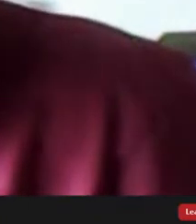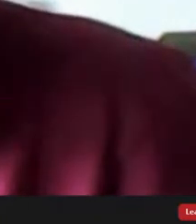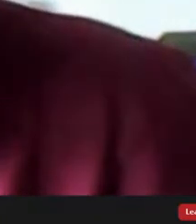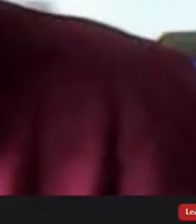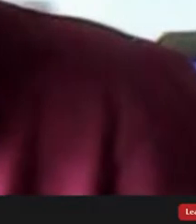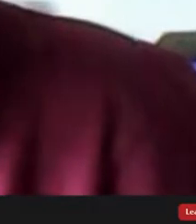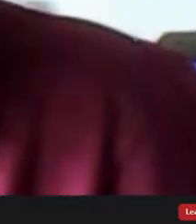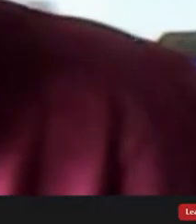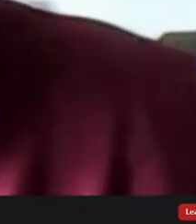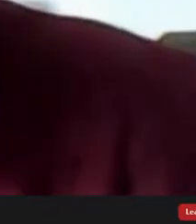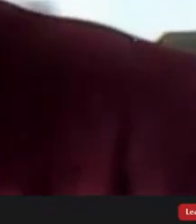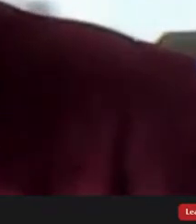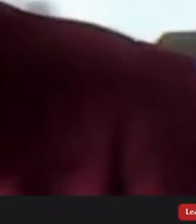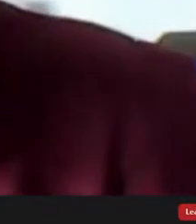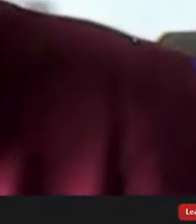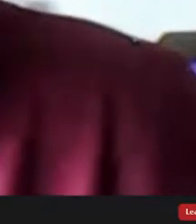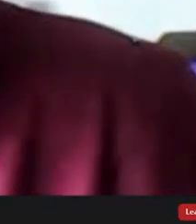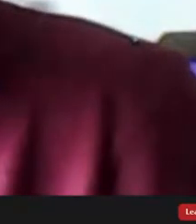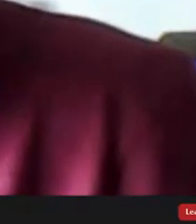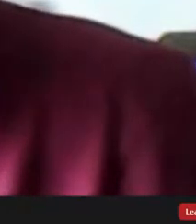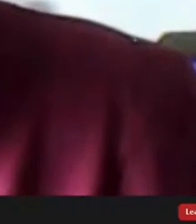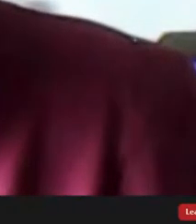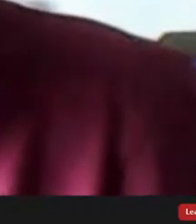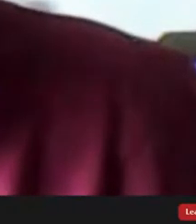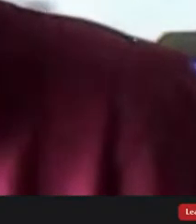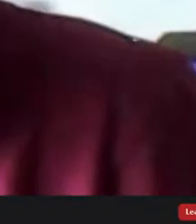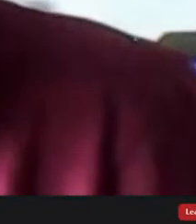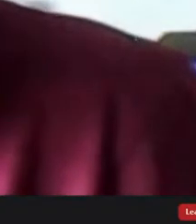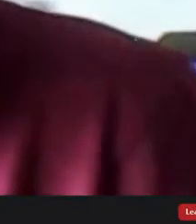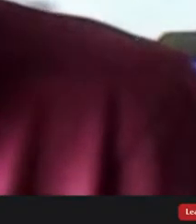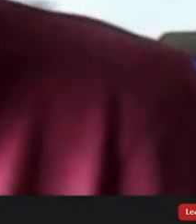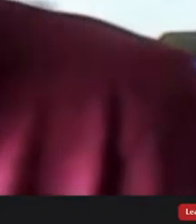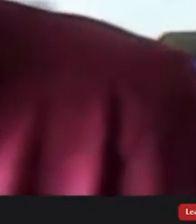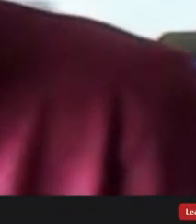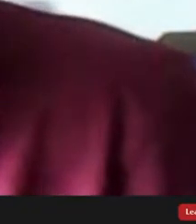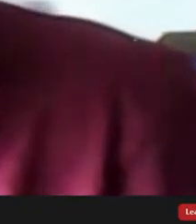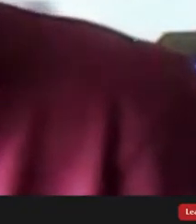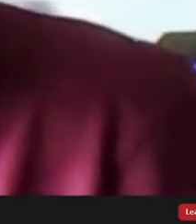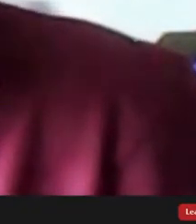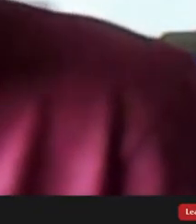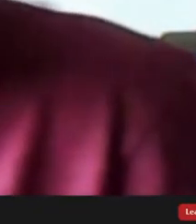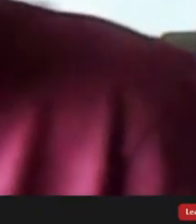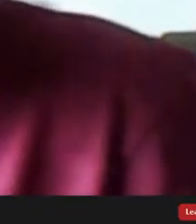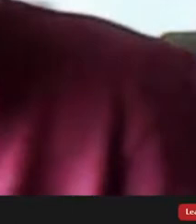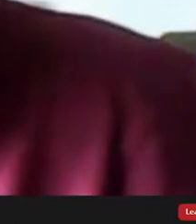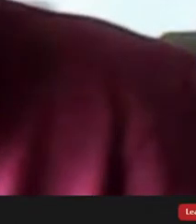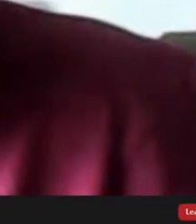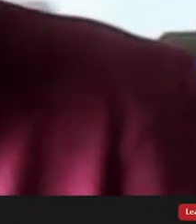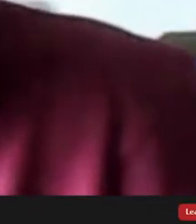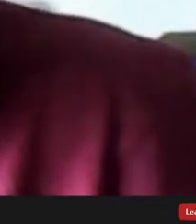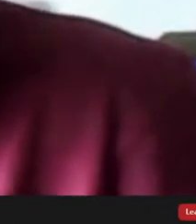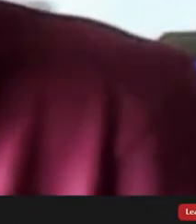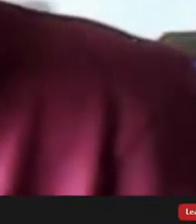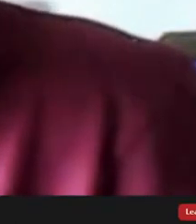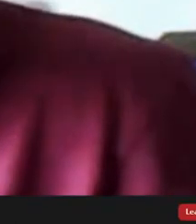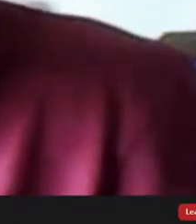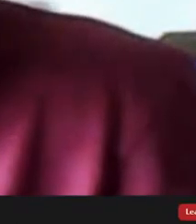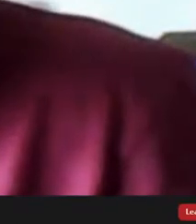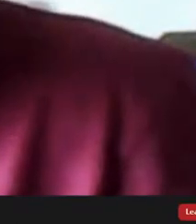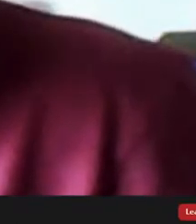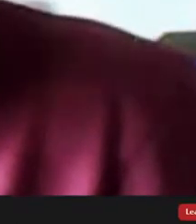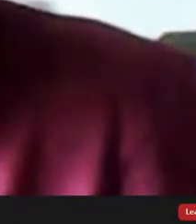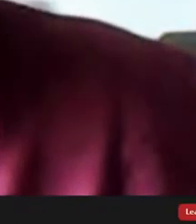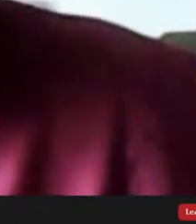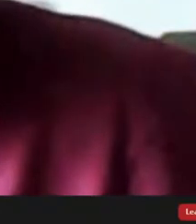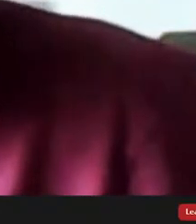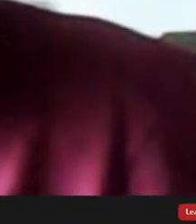queria deixar, não vai precisar ser respondida imediatamente, acho que a gente pode fazer uma rodada, é sobre a questão da alimentação escolar, né? A gente,